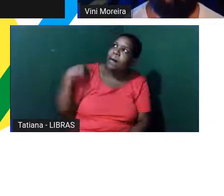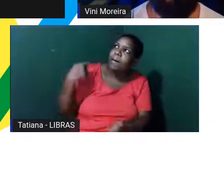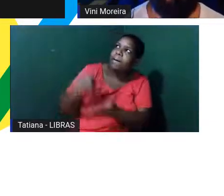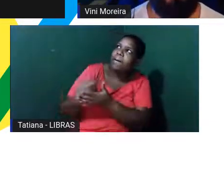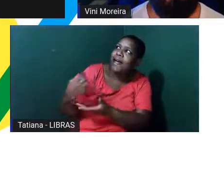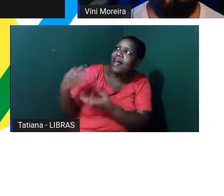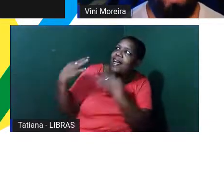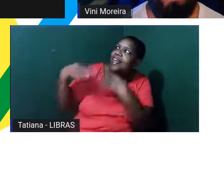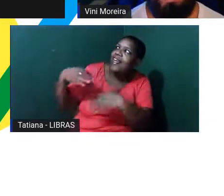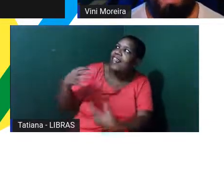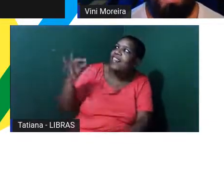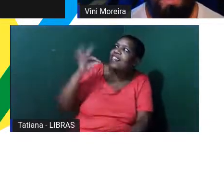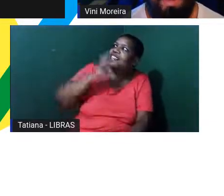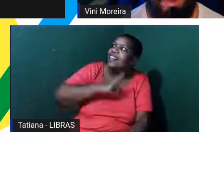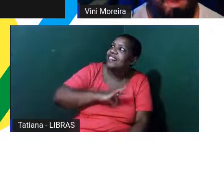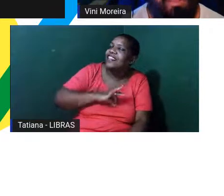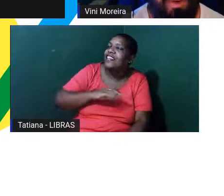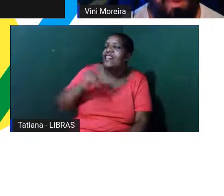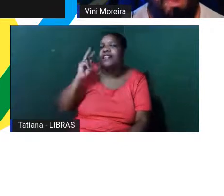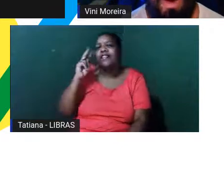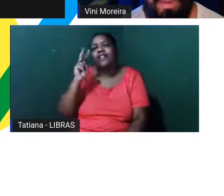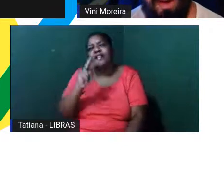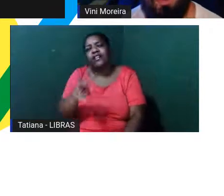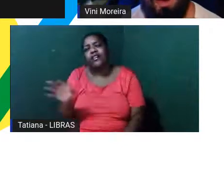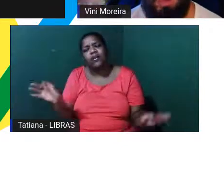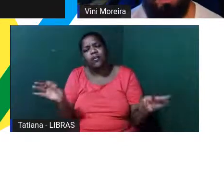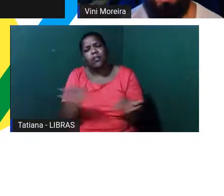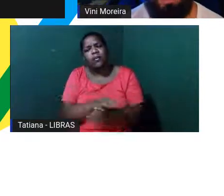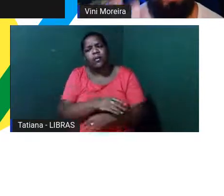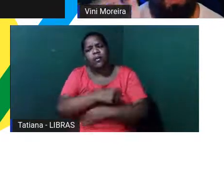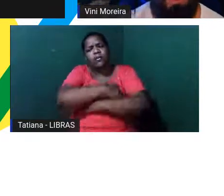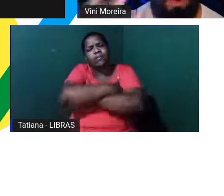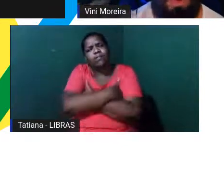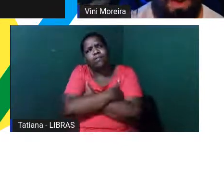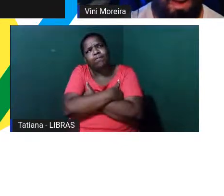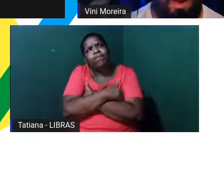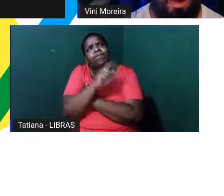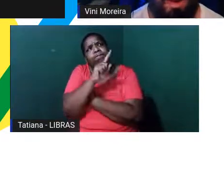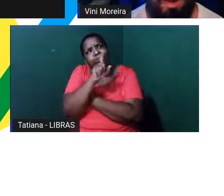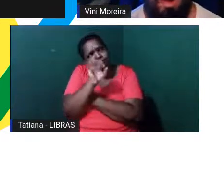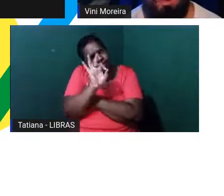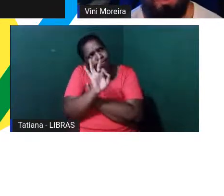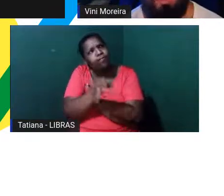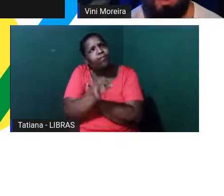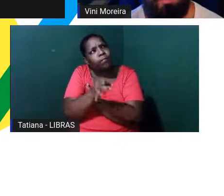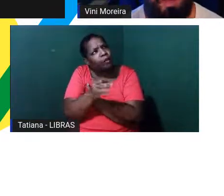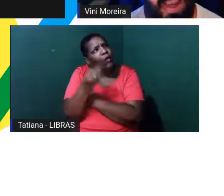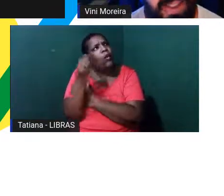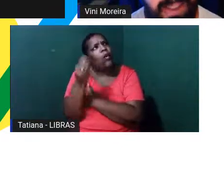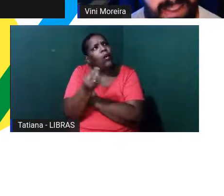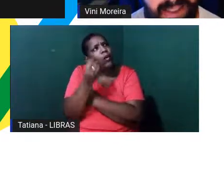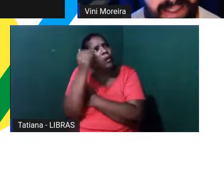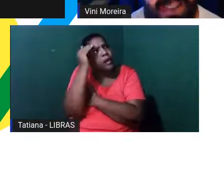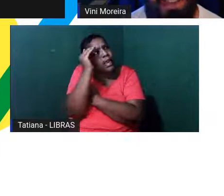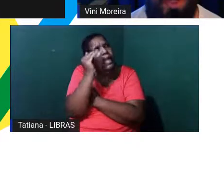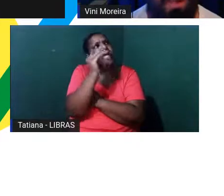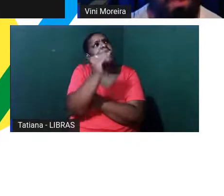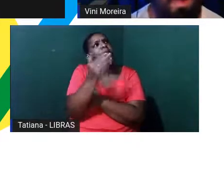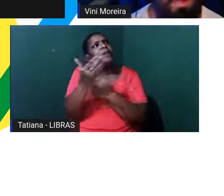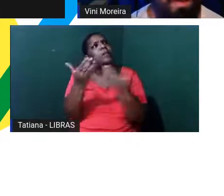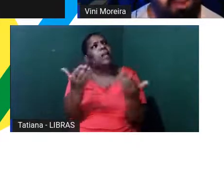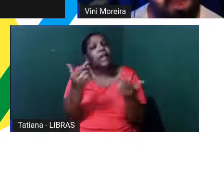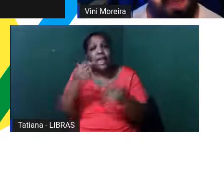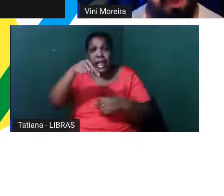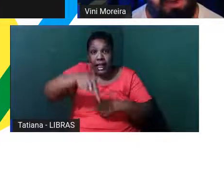cachê Mas aí você vê o que já tá pronto se fala como é que é isso como é que eu vou respeitar esse aqui